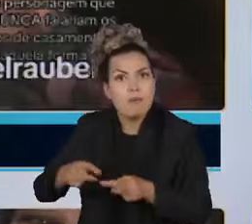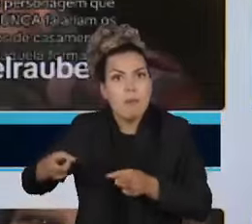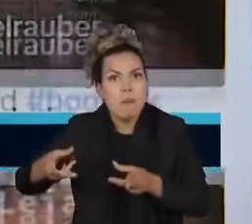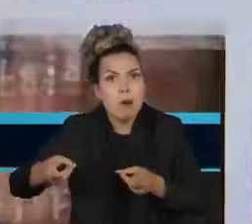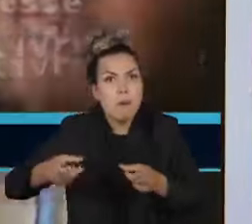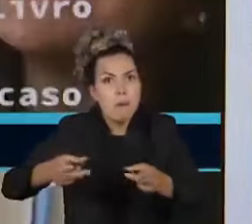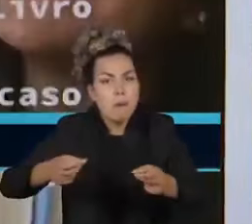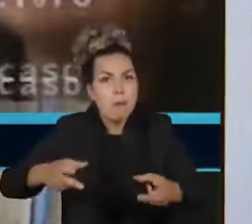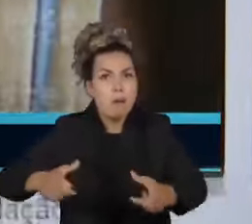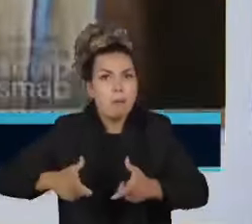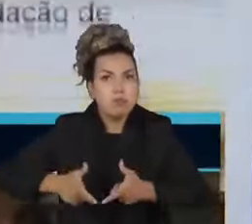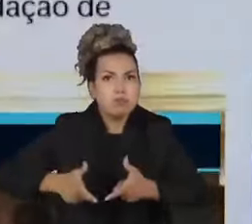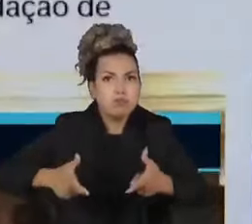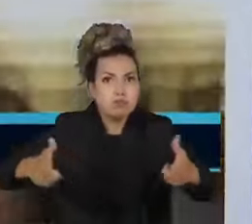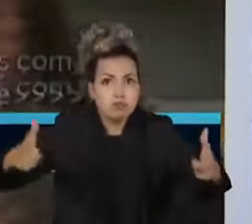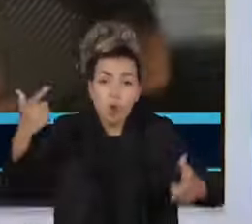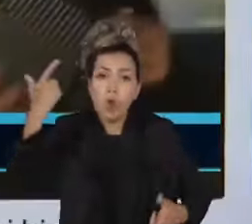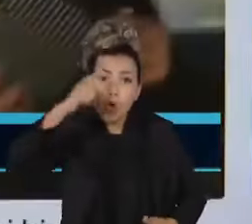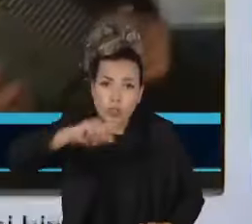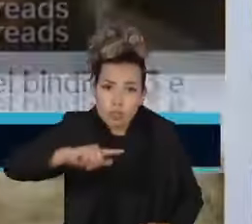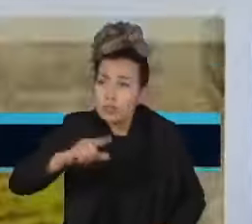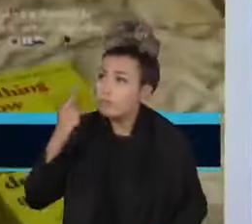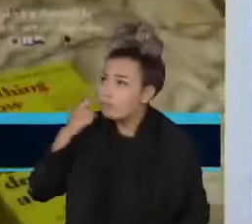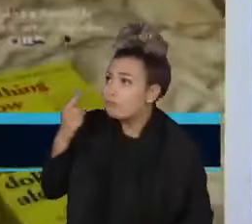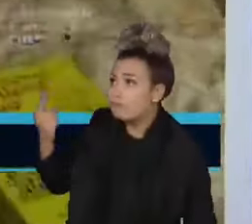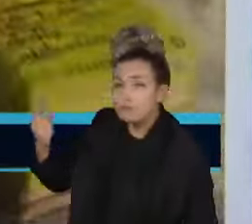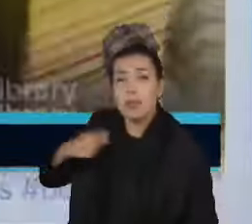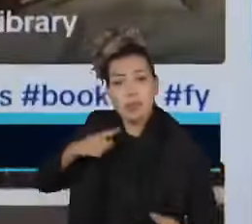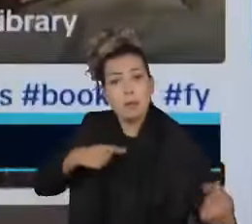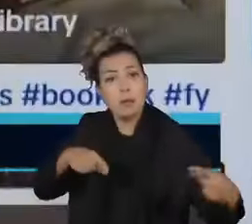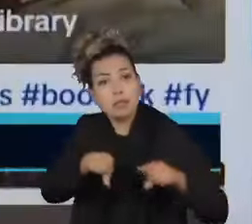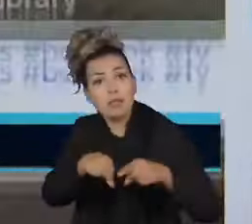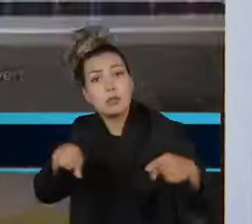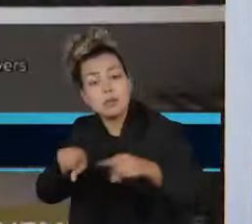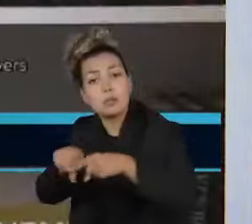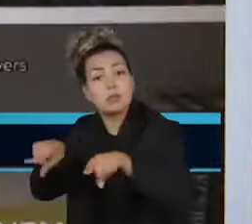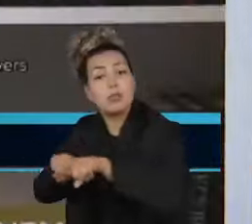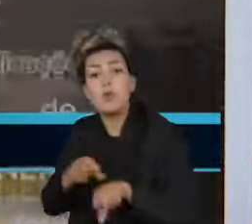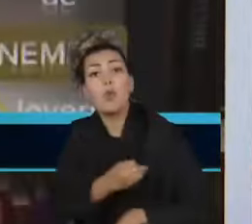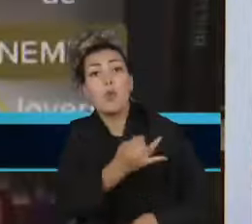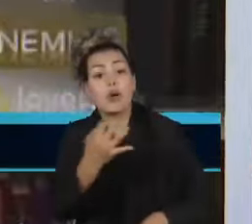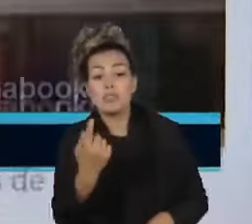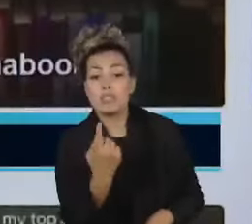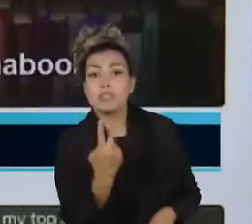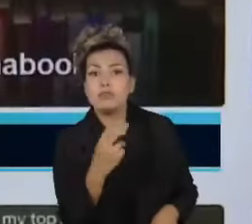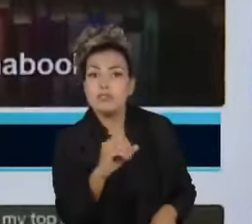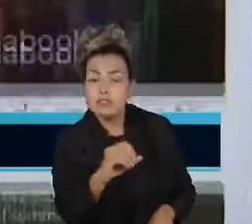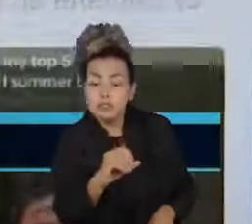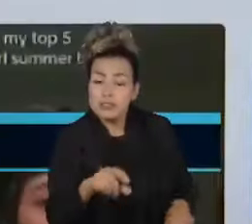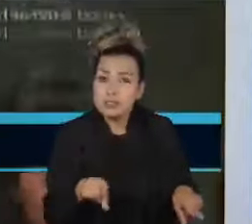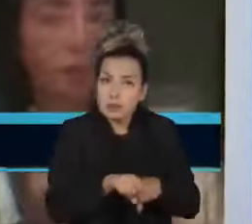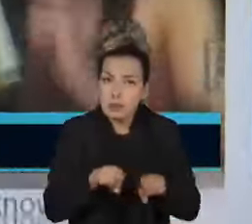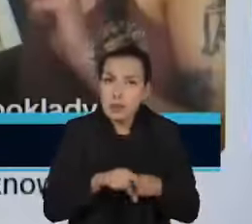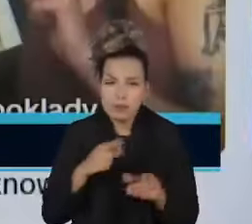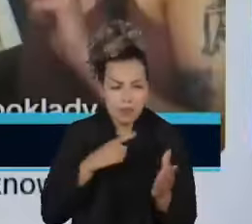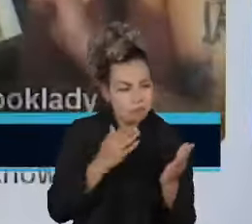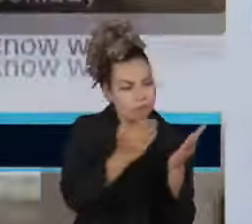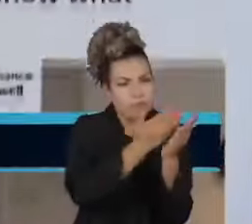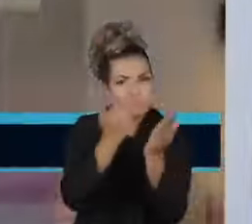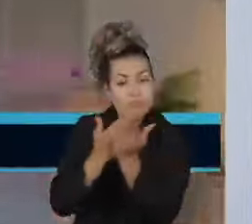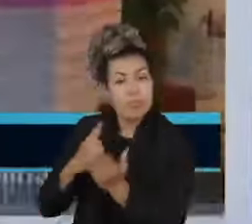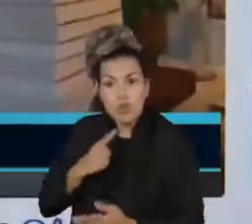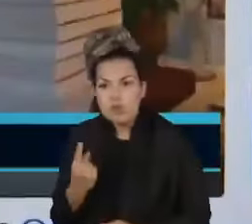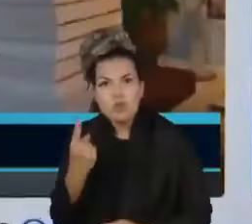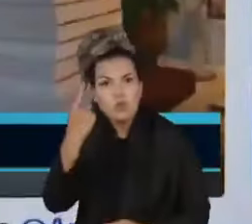que conta hoje com 120 parceiros para divulgar obras. Inclusive, uma delas entrou para a lista das 10 mais vendidas